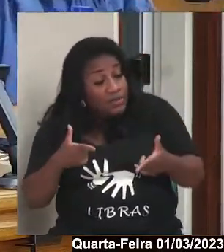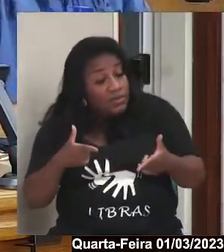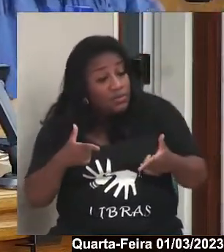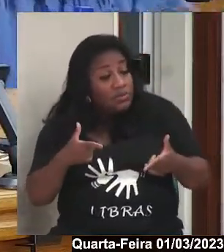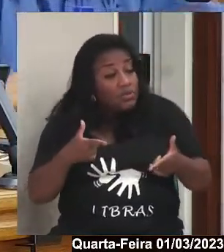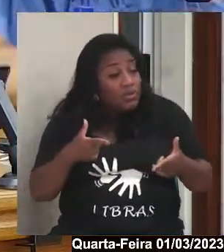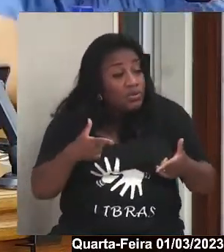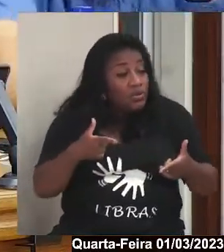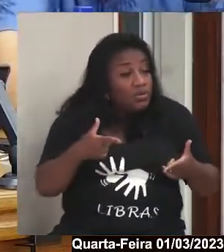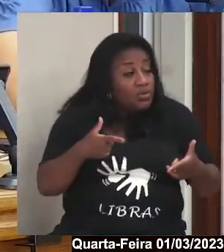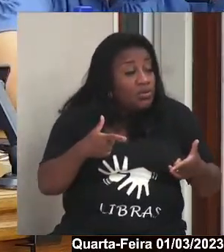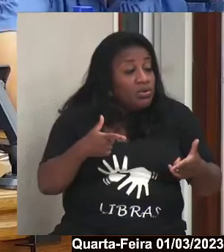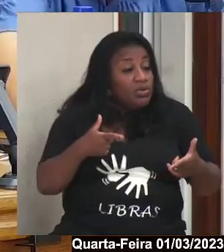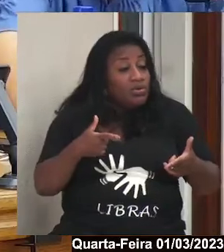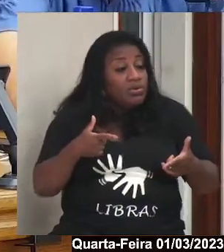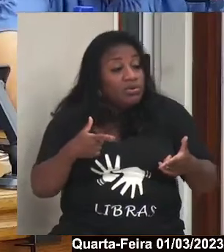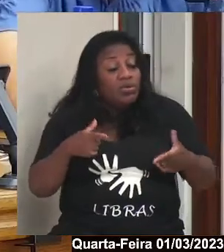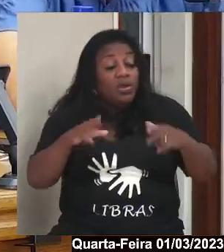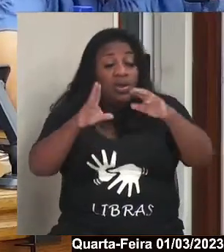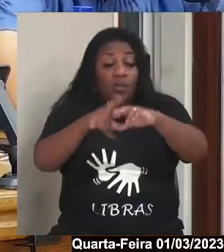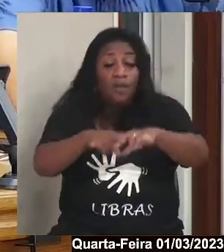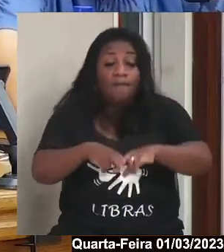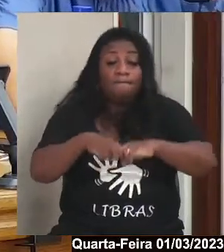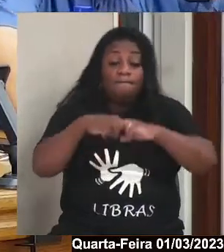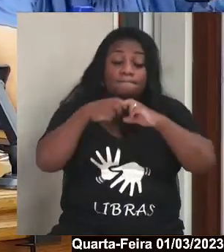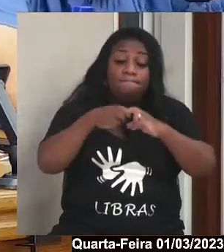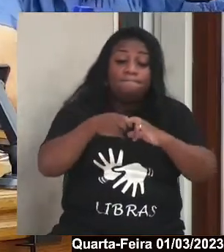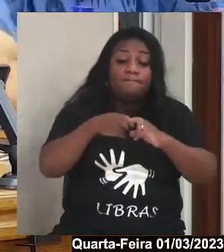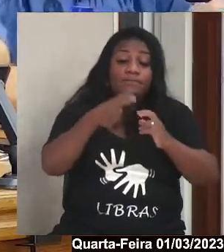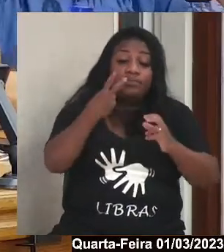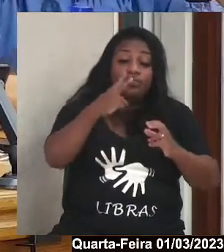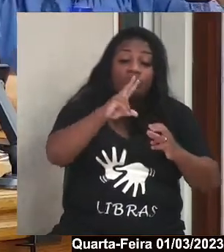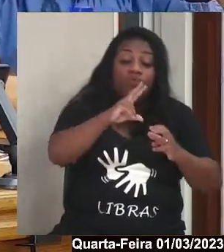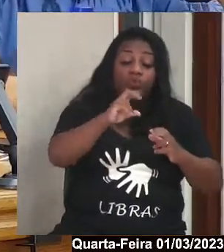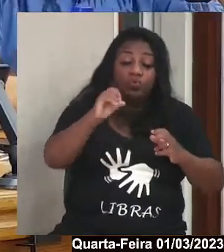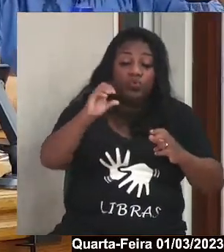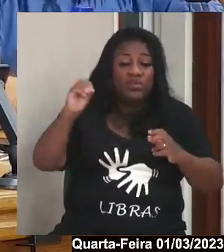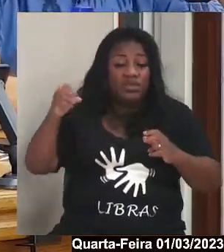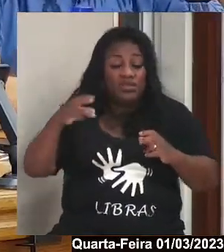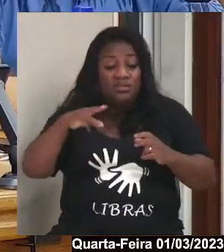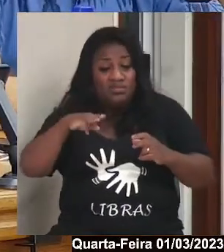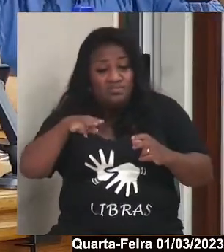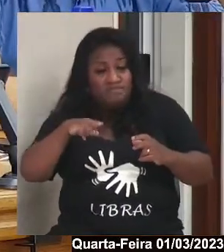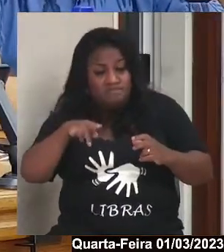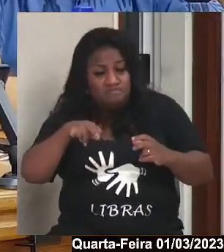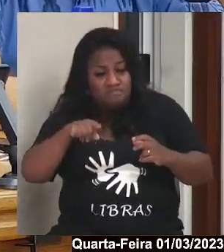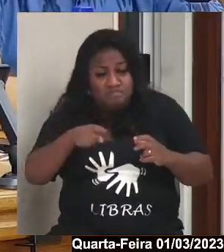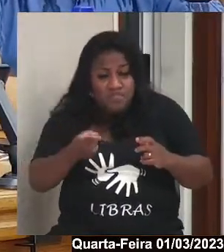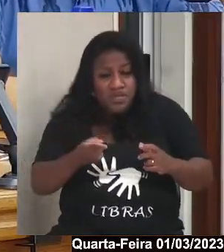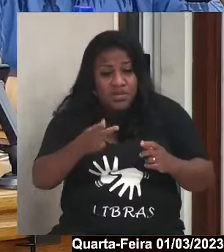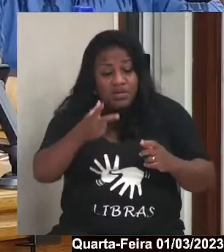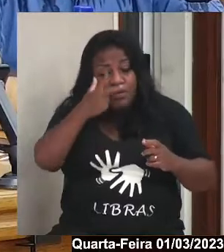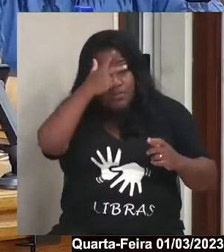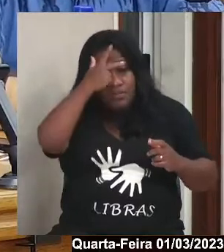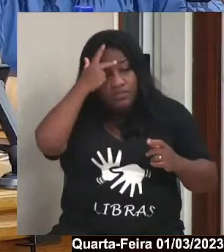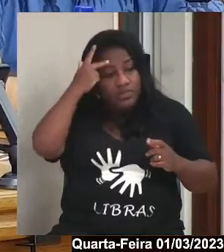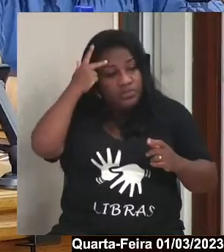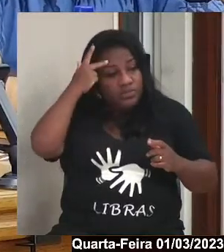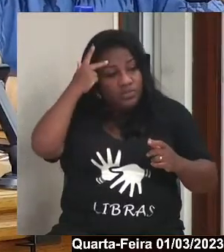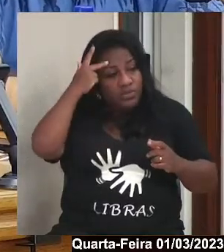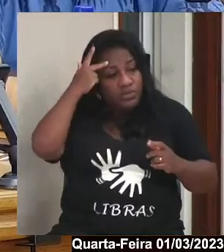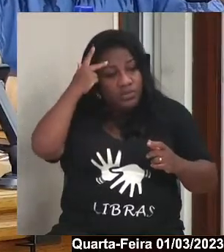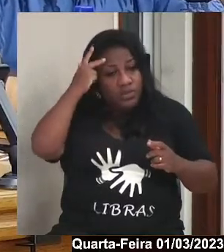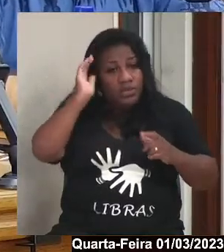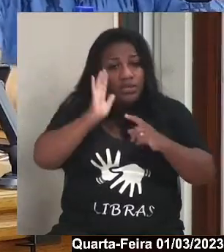água, churrasquinho, enfim? Porque aonde passa mais de 200 mil pessoas no evento, existem